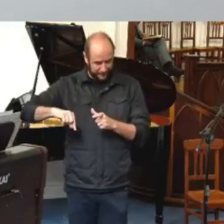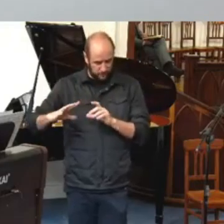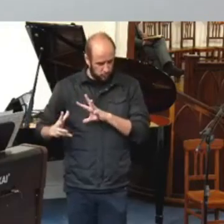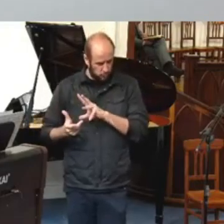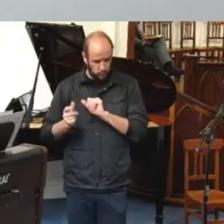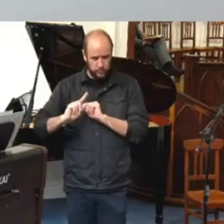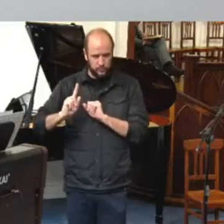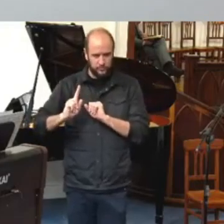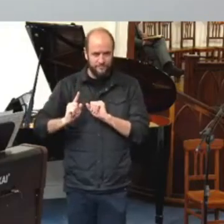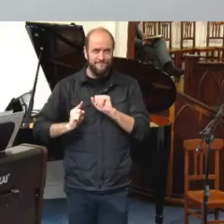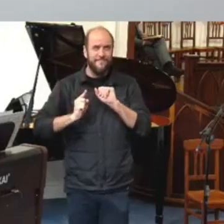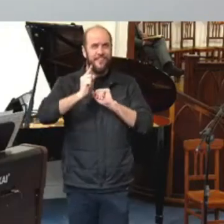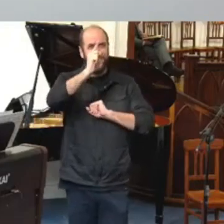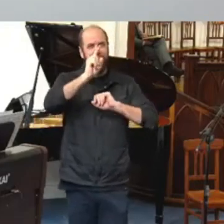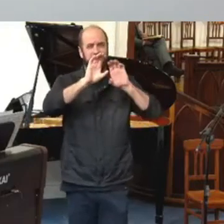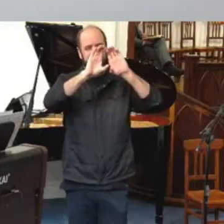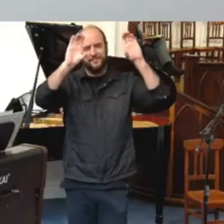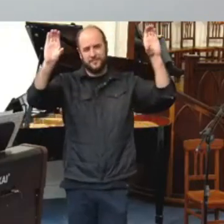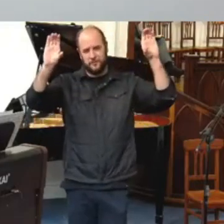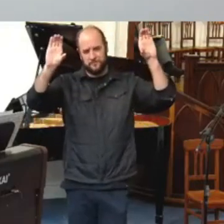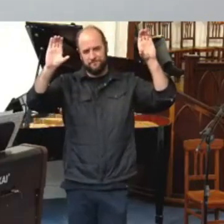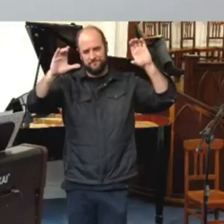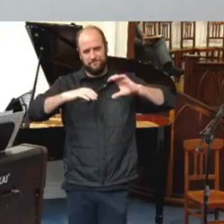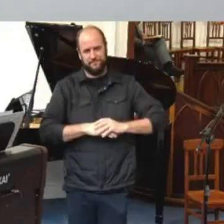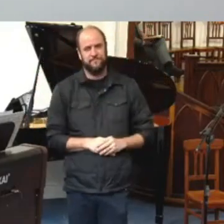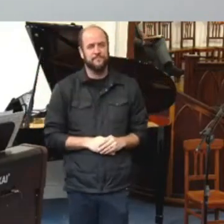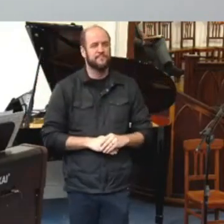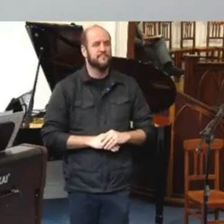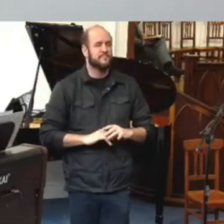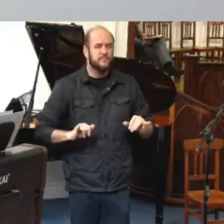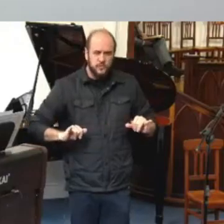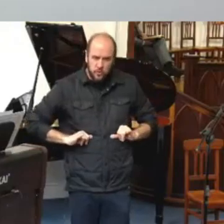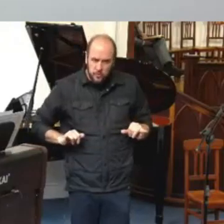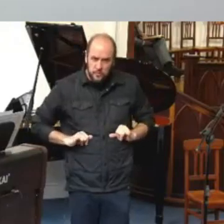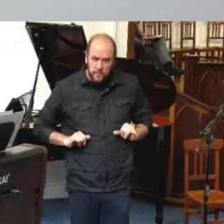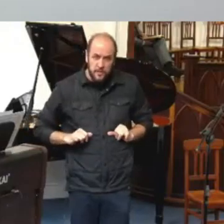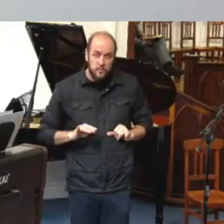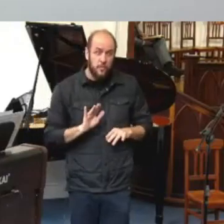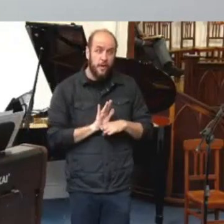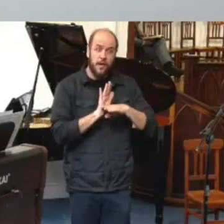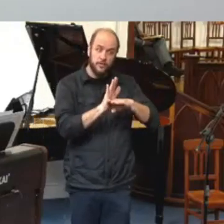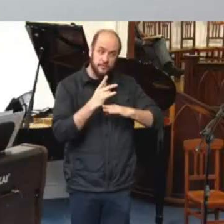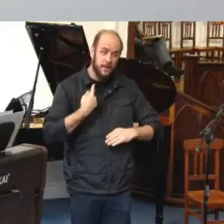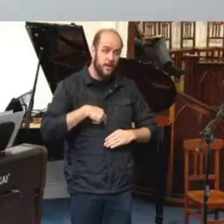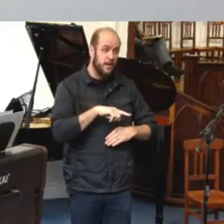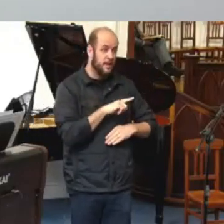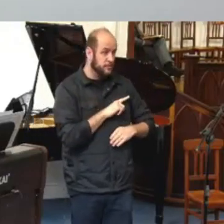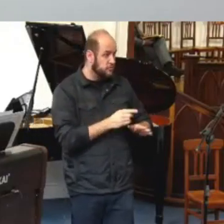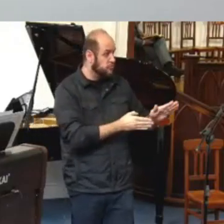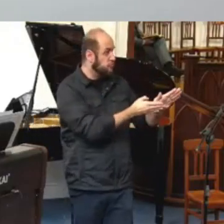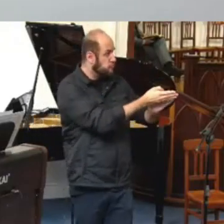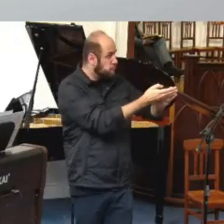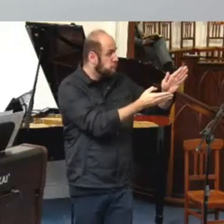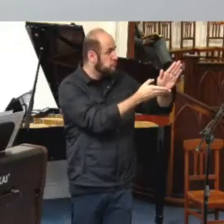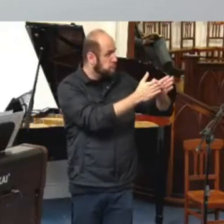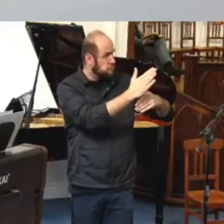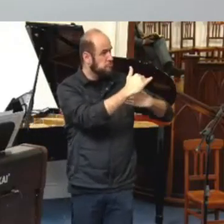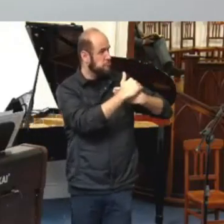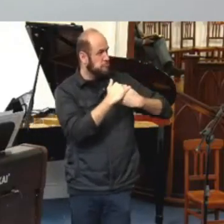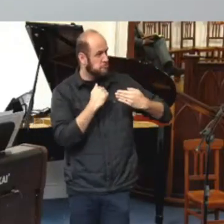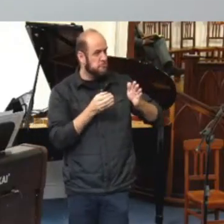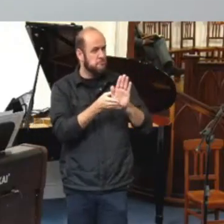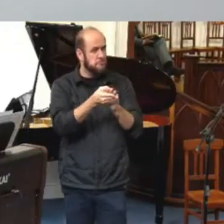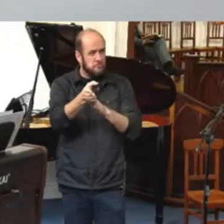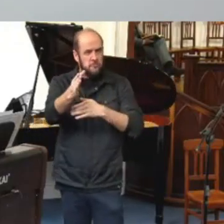por fim, nos ajuda em nosso sofrimento a consolar outros na mesma medida que somos consolados por Deus. É isso que